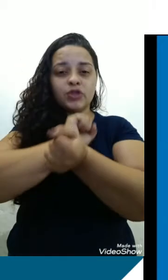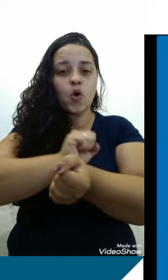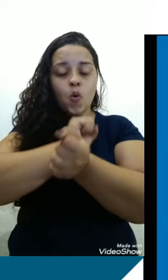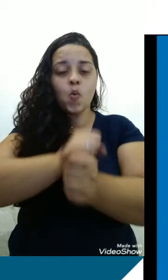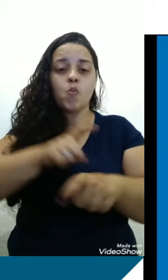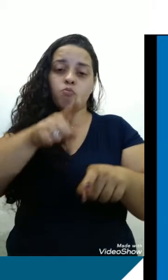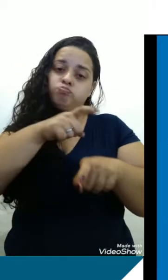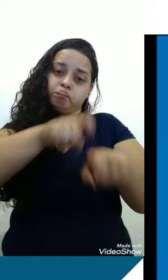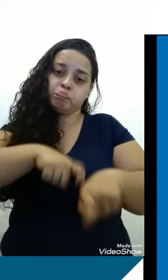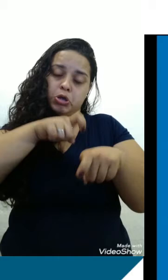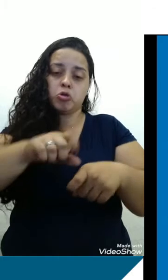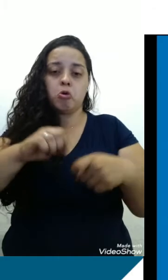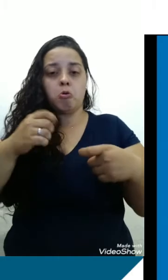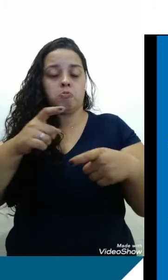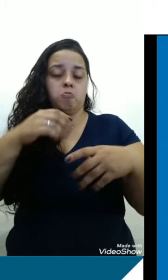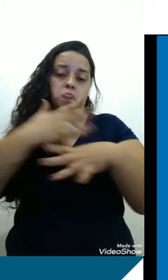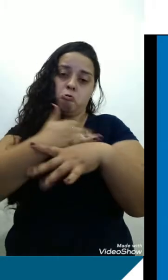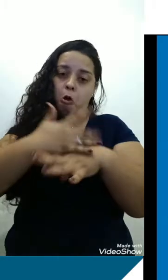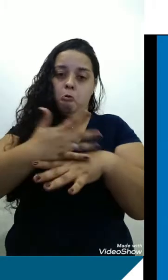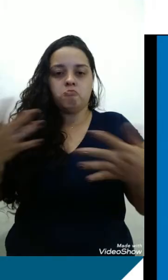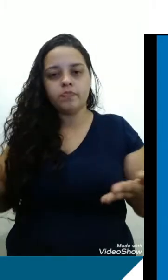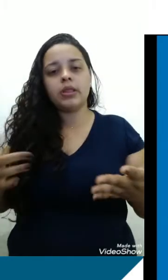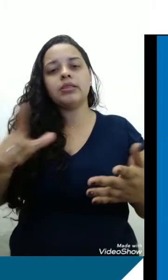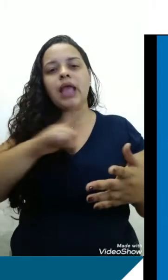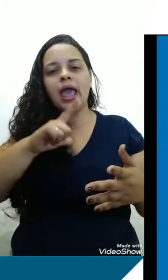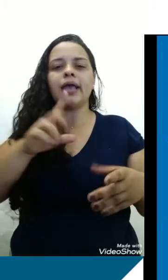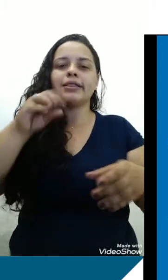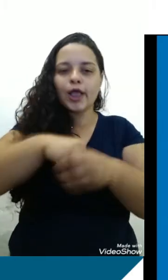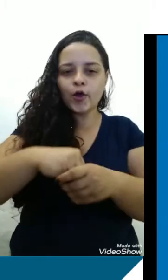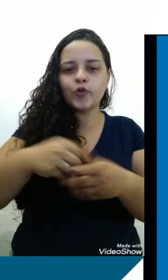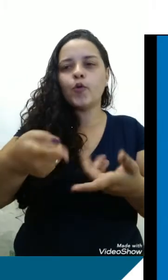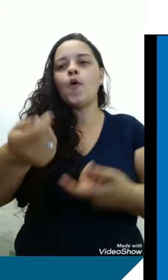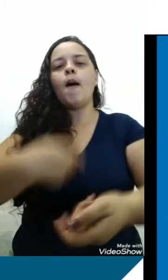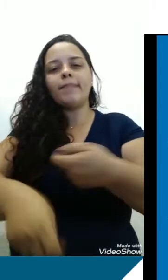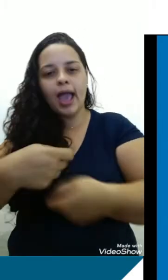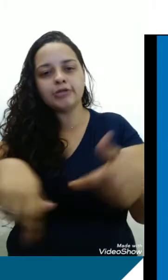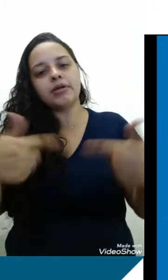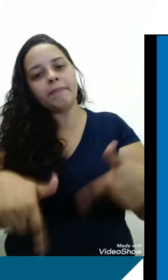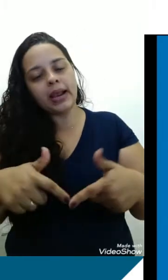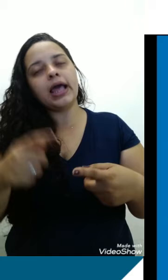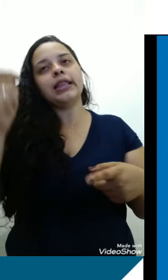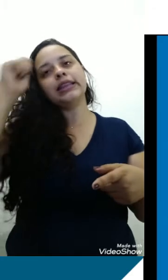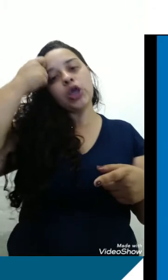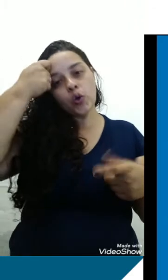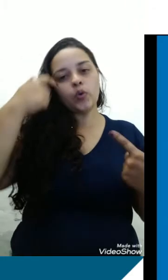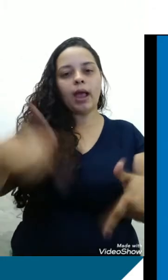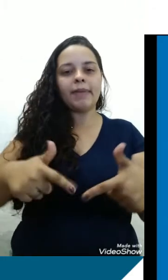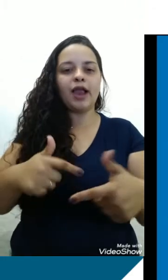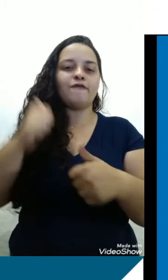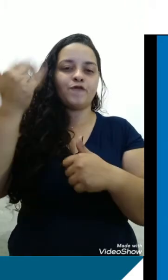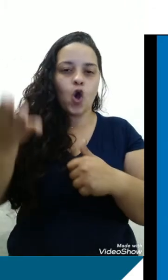rural, né? Urbana, fazendo serviço, trabalhando em setores de serviços, de comércio, ou como negros de ganho,